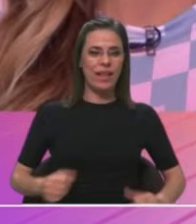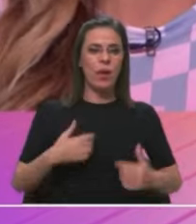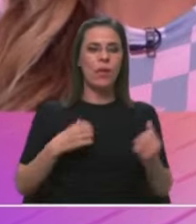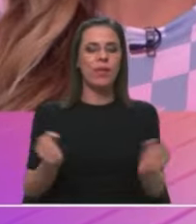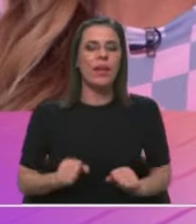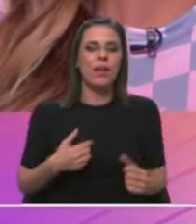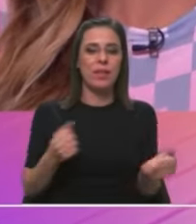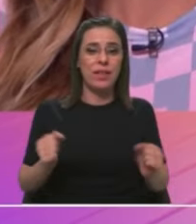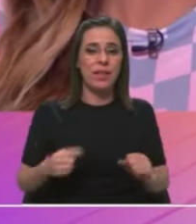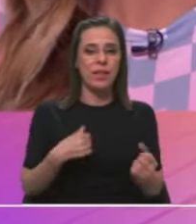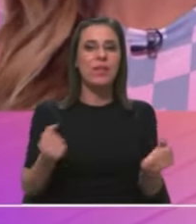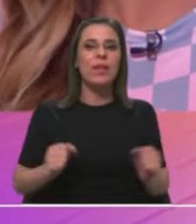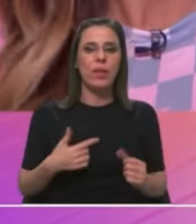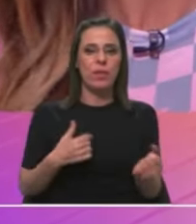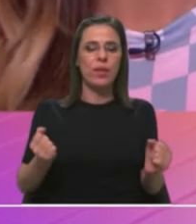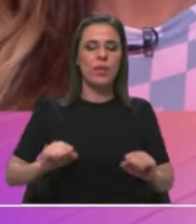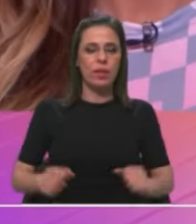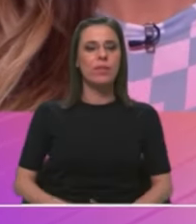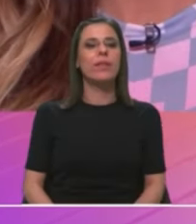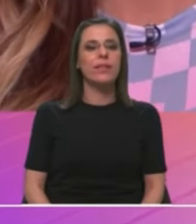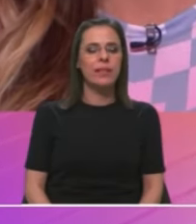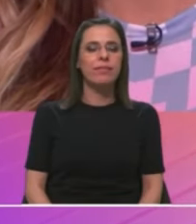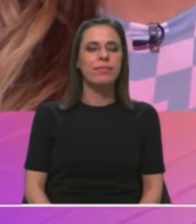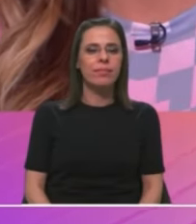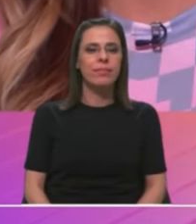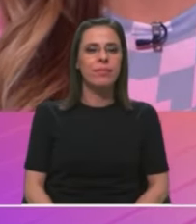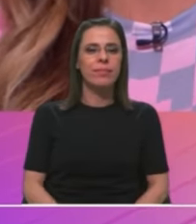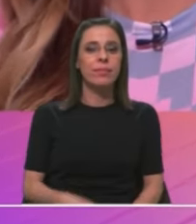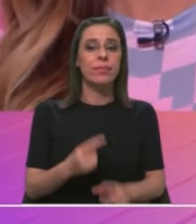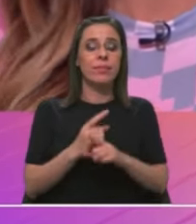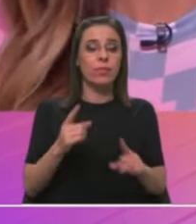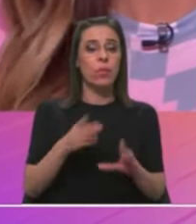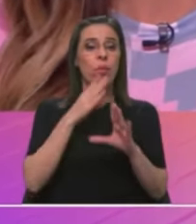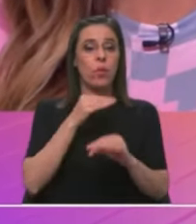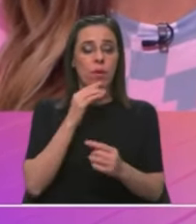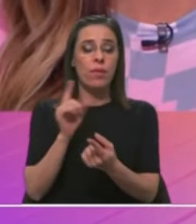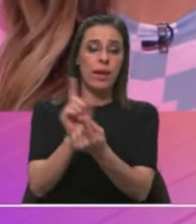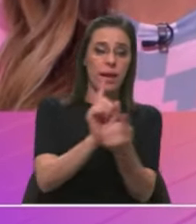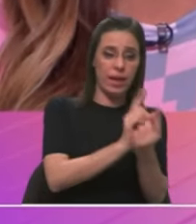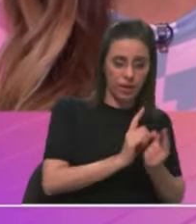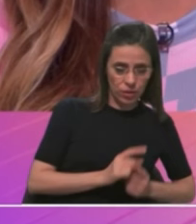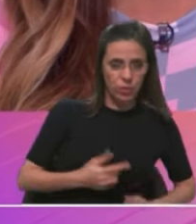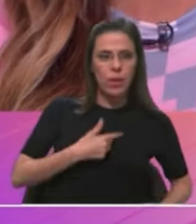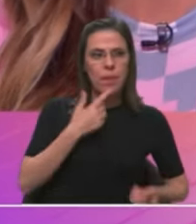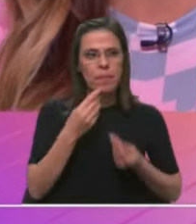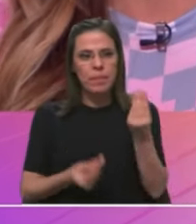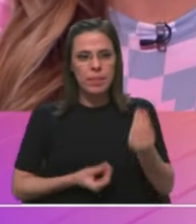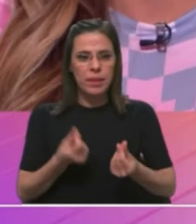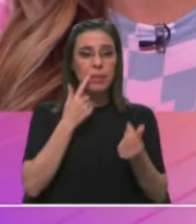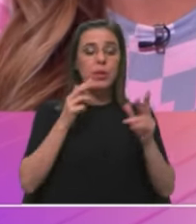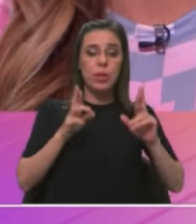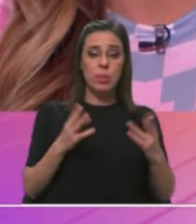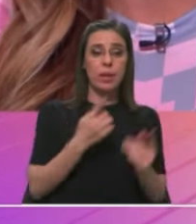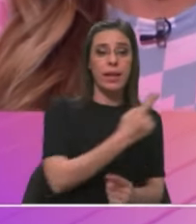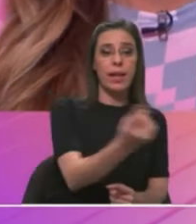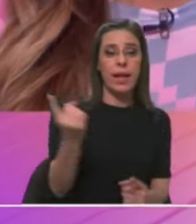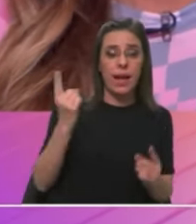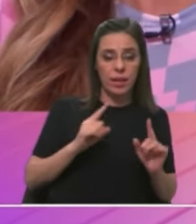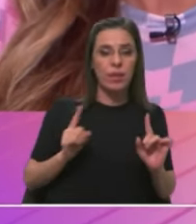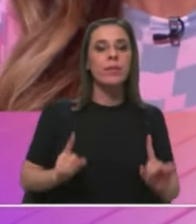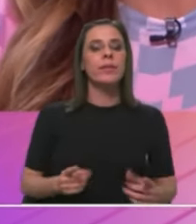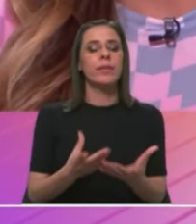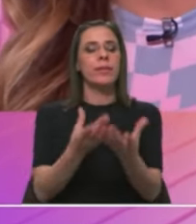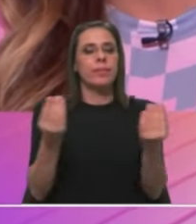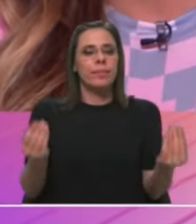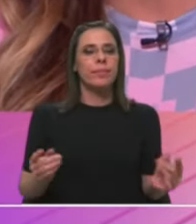fico nervosa fico fico fico principalmente porque converso com eles e e e percebo Quais são as expectativas de cada um